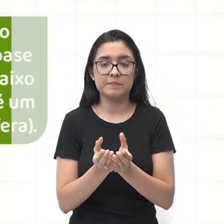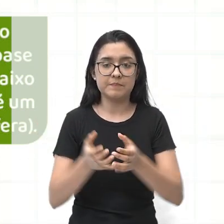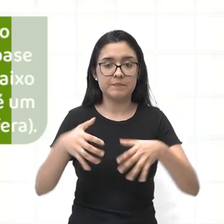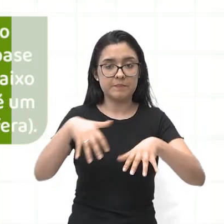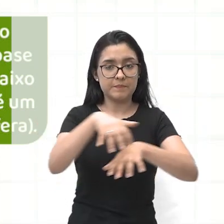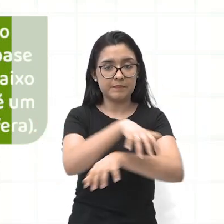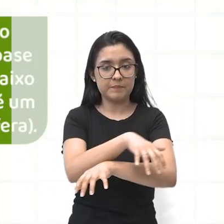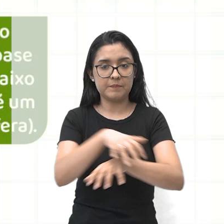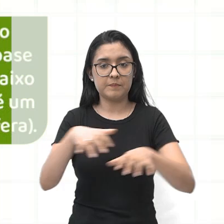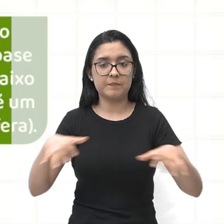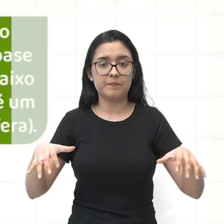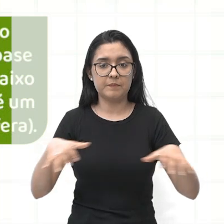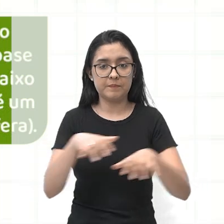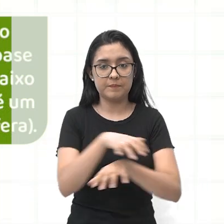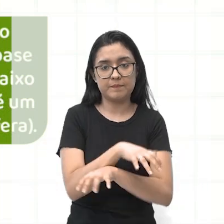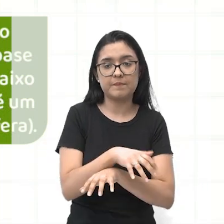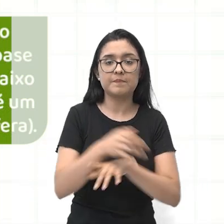certo?